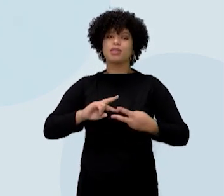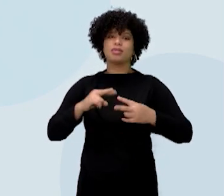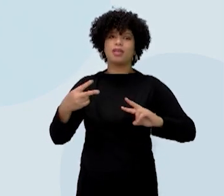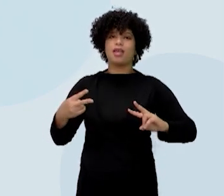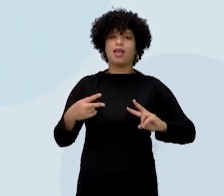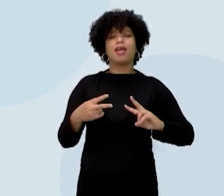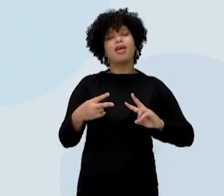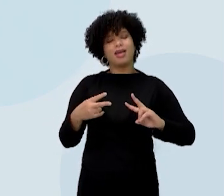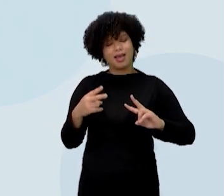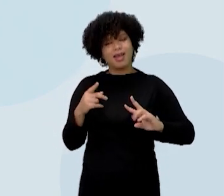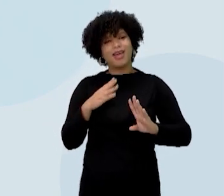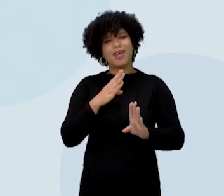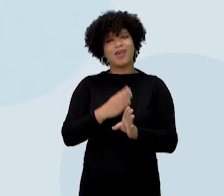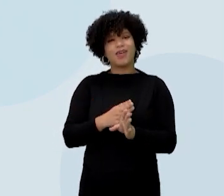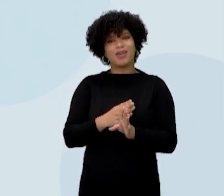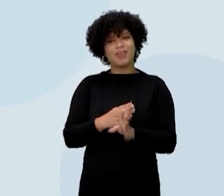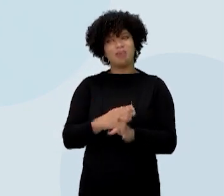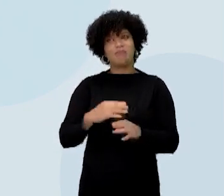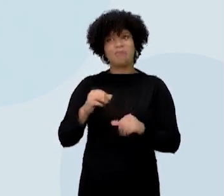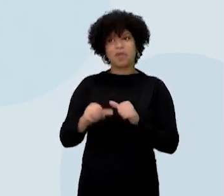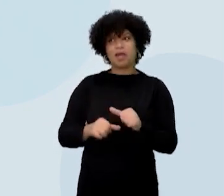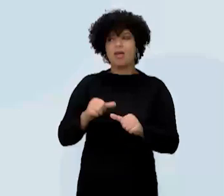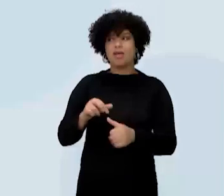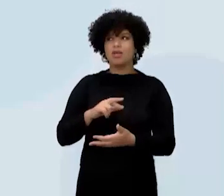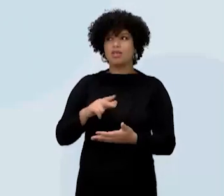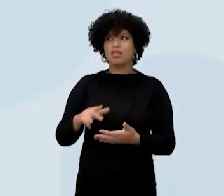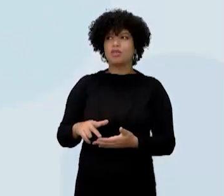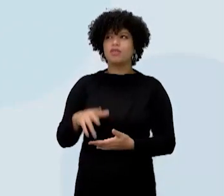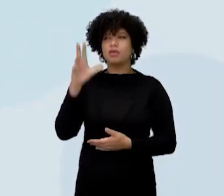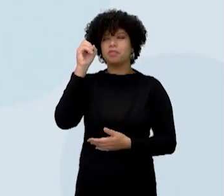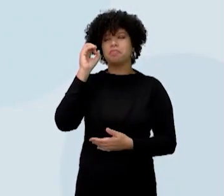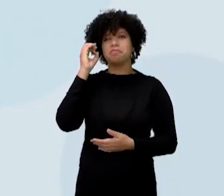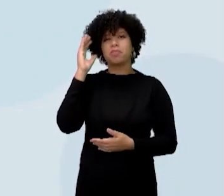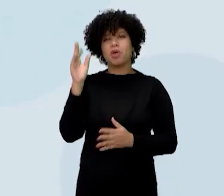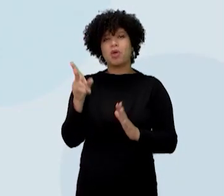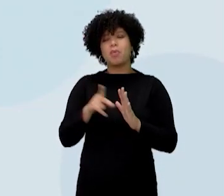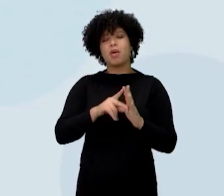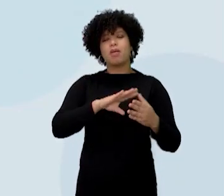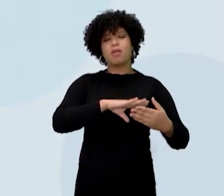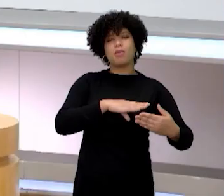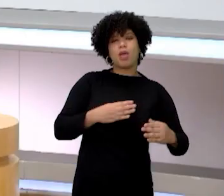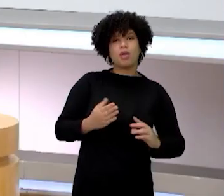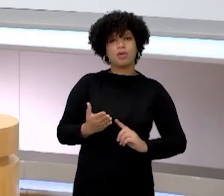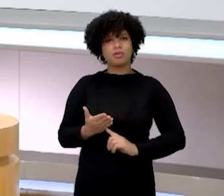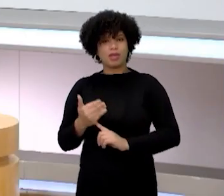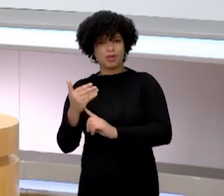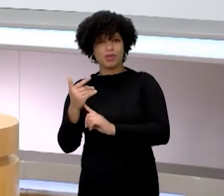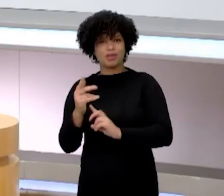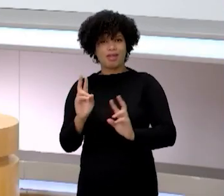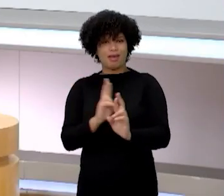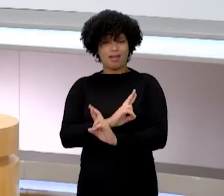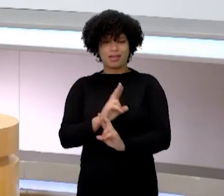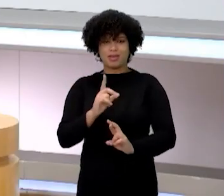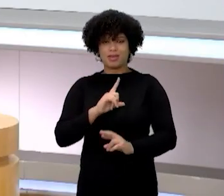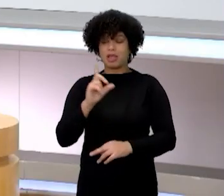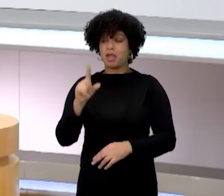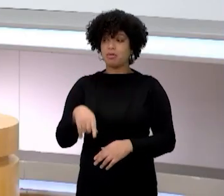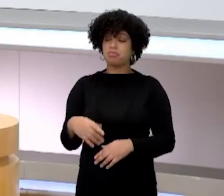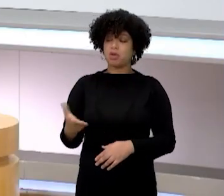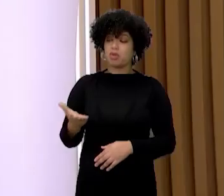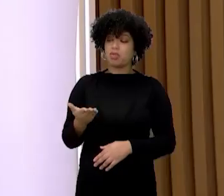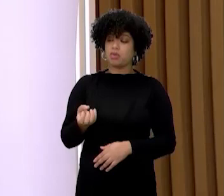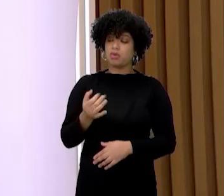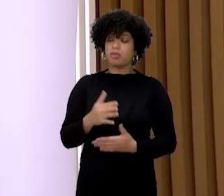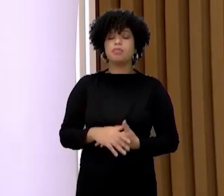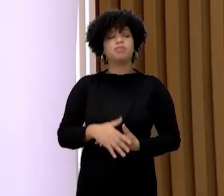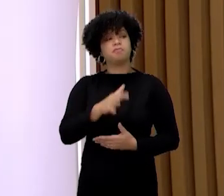DNA. Sim. E, né, com todo esse processo aí da biotecnologia, né? Isso é algo mais recente, né? Sim,